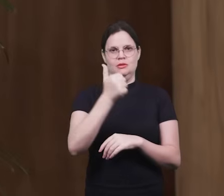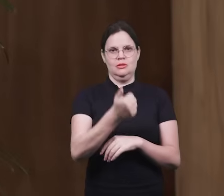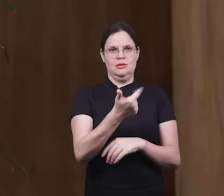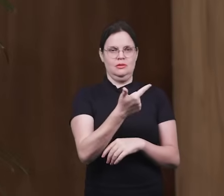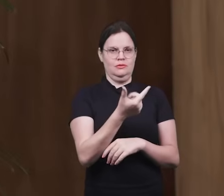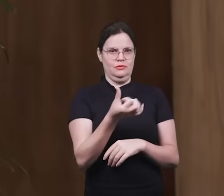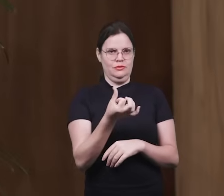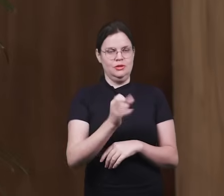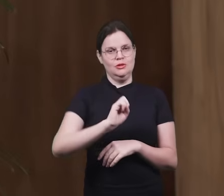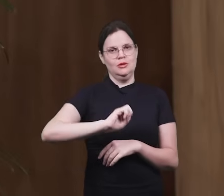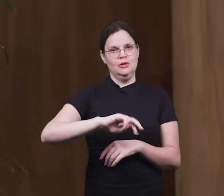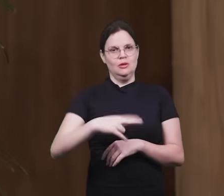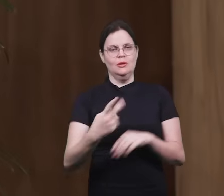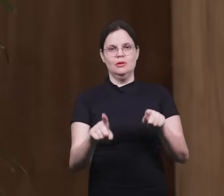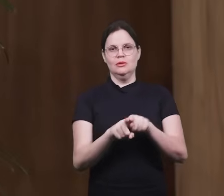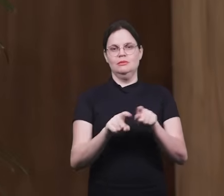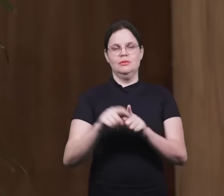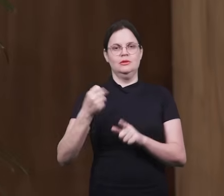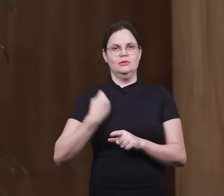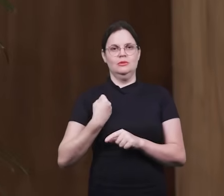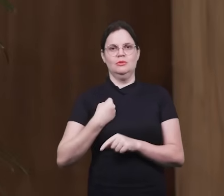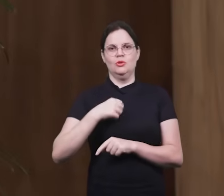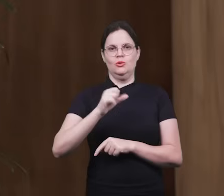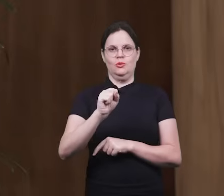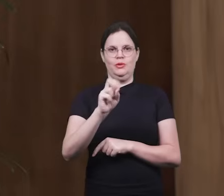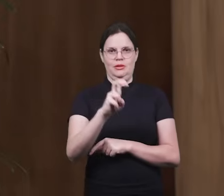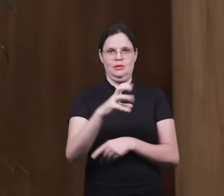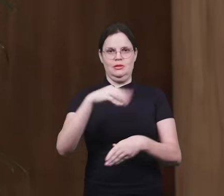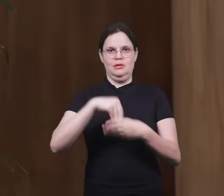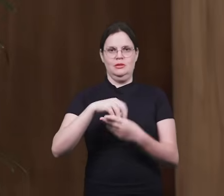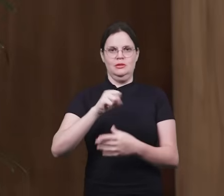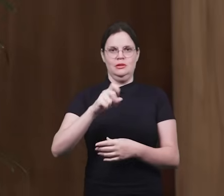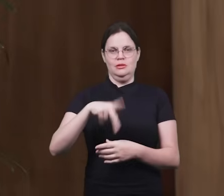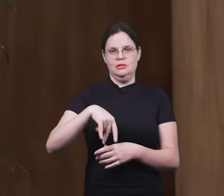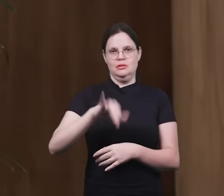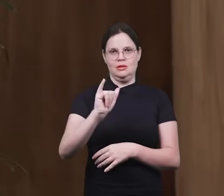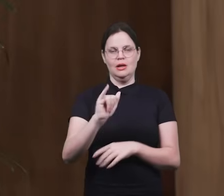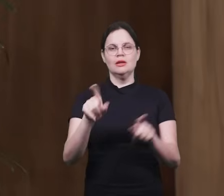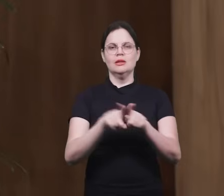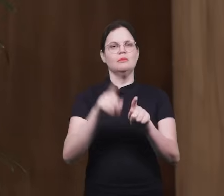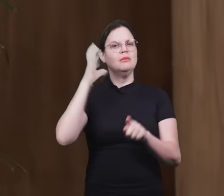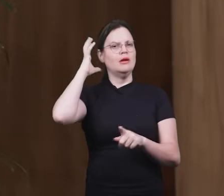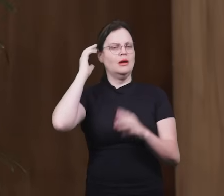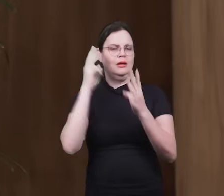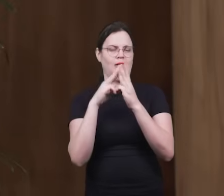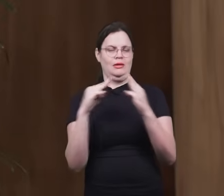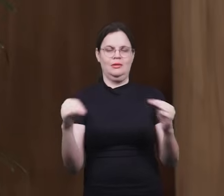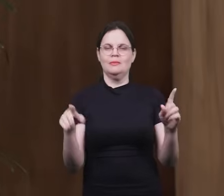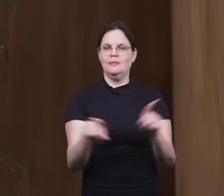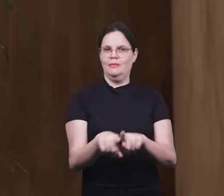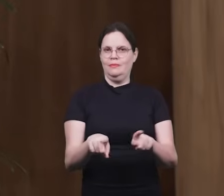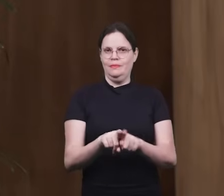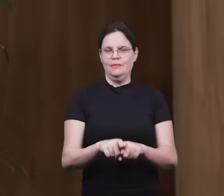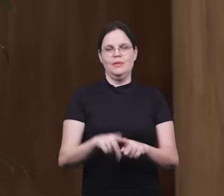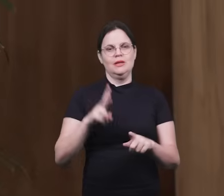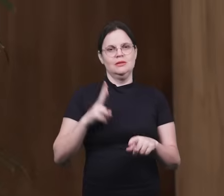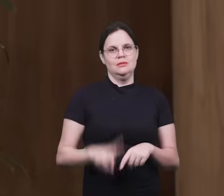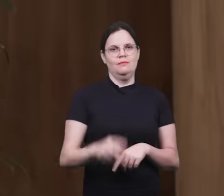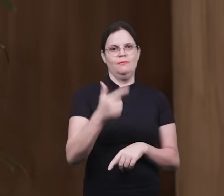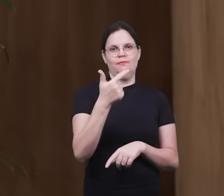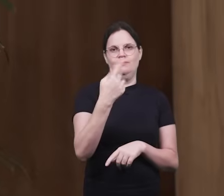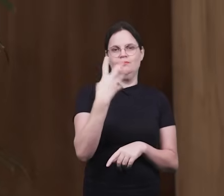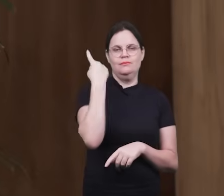da Embratel, ou no canal 85 da Sky Livre. Nós temos também a Rádio Manaim, também que está no